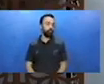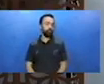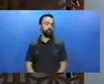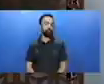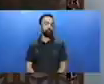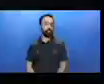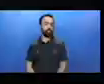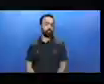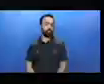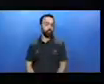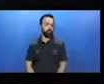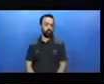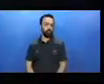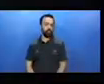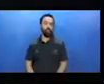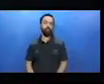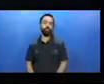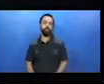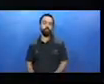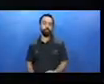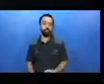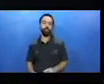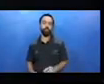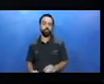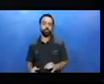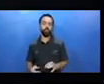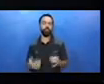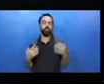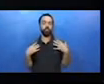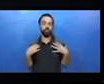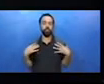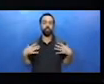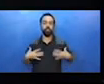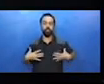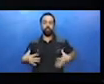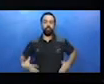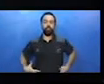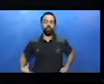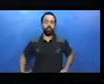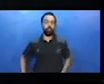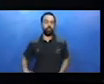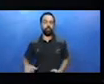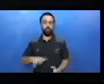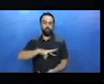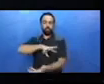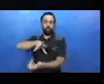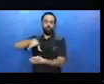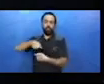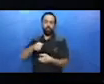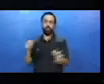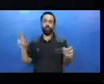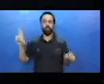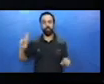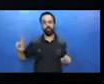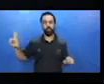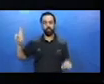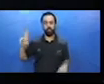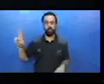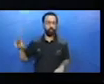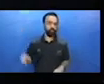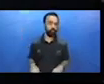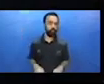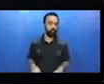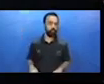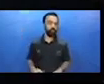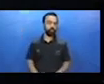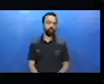Então, aqui, ó, ela envolve diversos movimentos corporais, braços, pernas, tronco, cabeça. Ou seja, nadar movimenta todas as